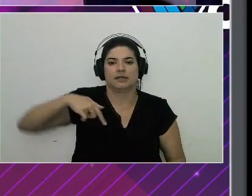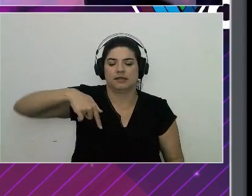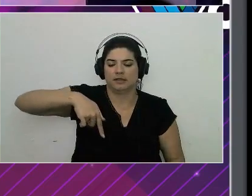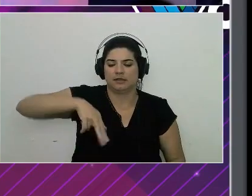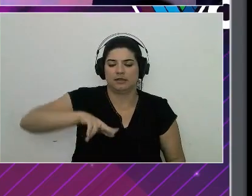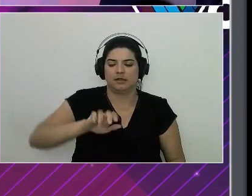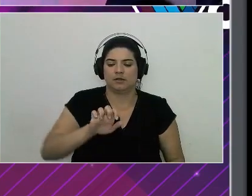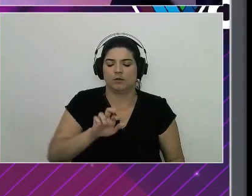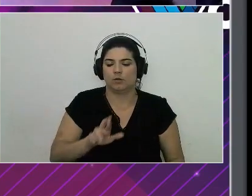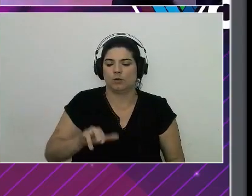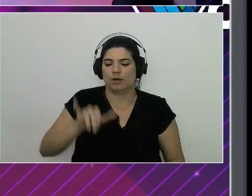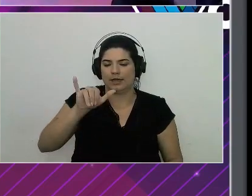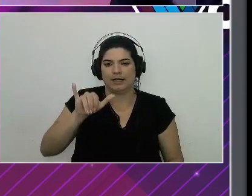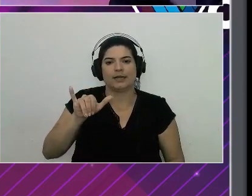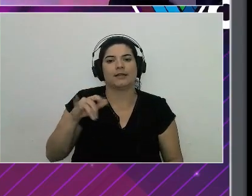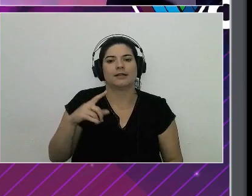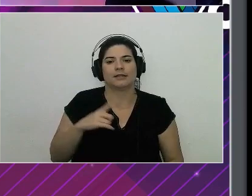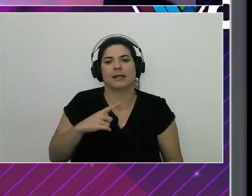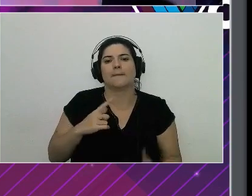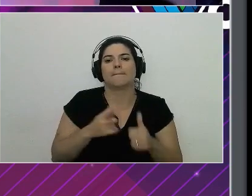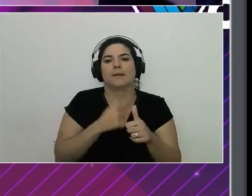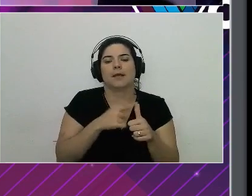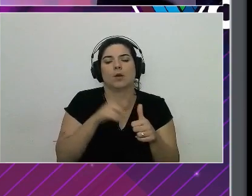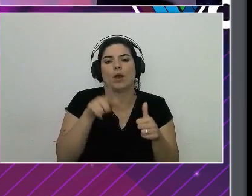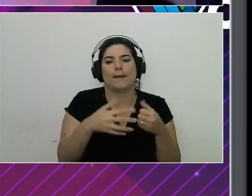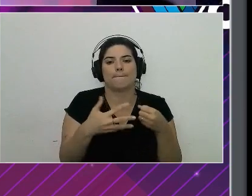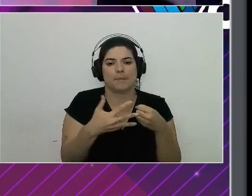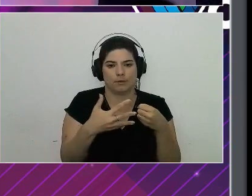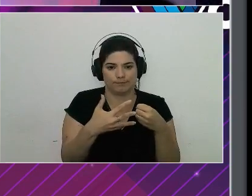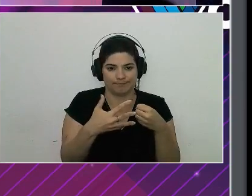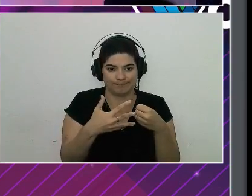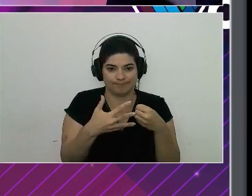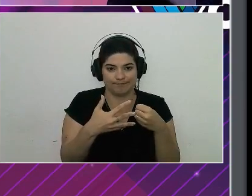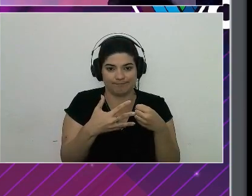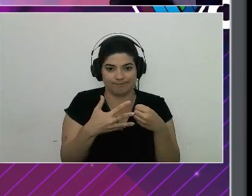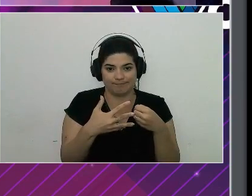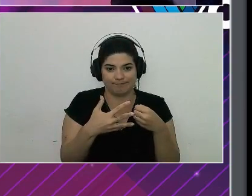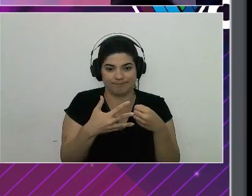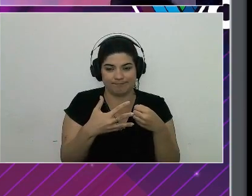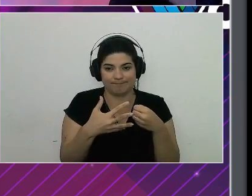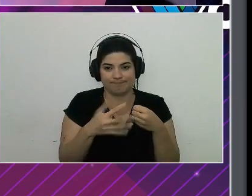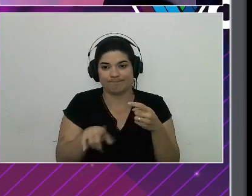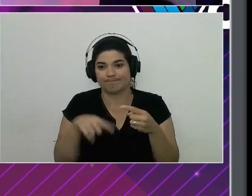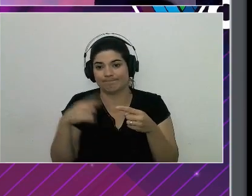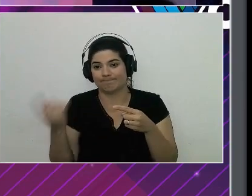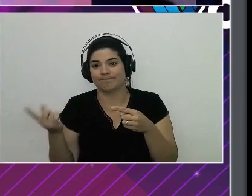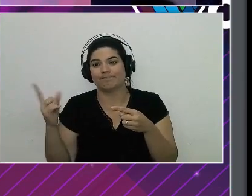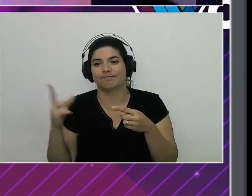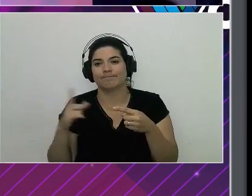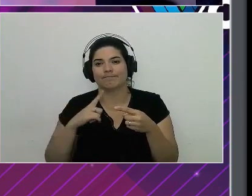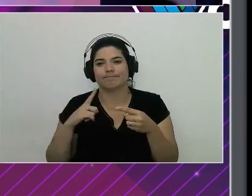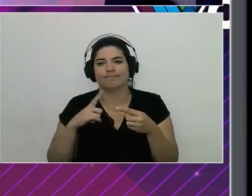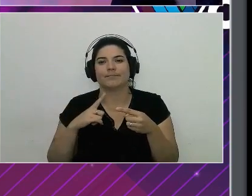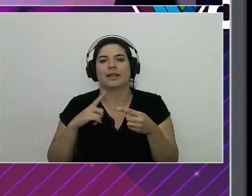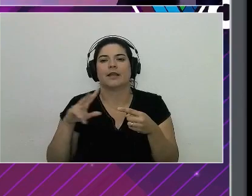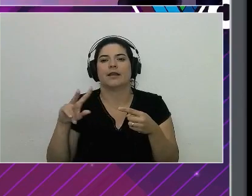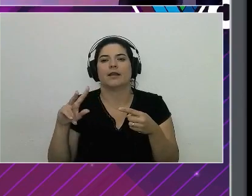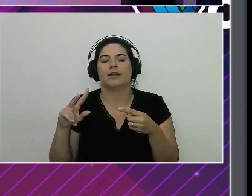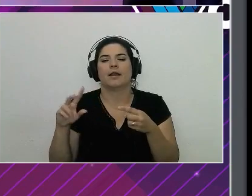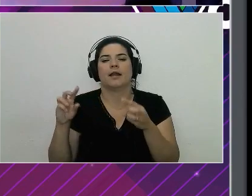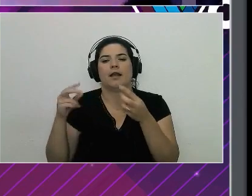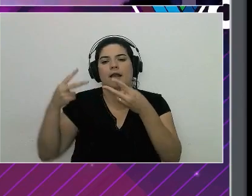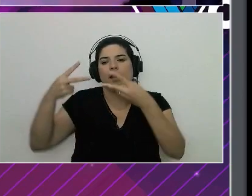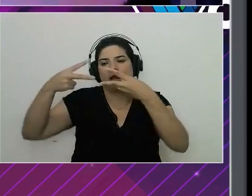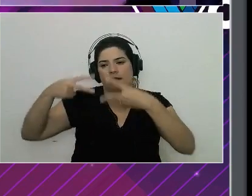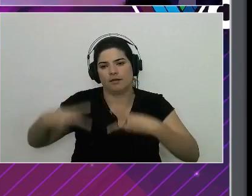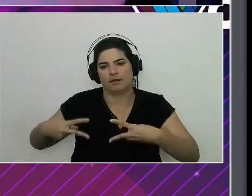banco e tal. Esse primeiro é um spam de banco de dados. O segundo já vê http.statuscode, http.method, esse tipo de coisa, e é um spam de